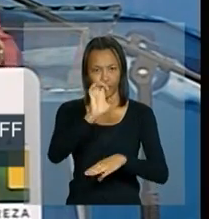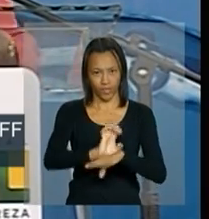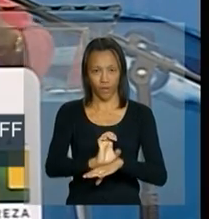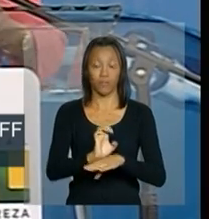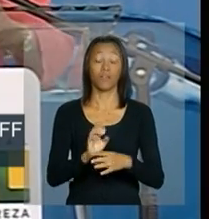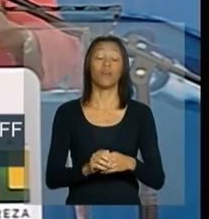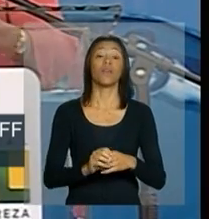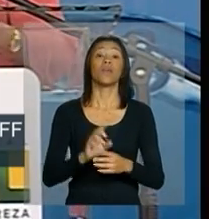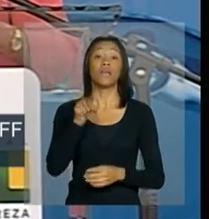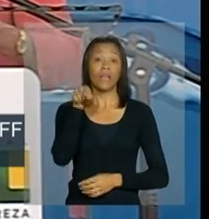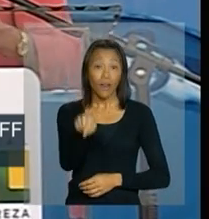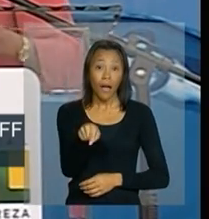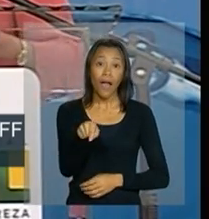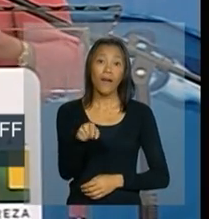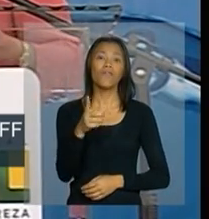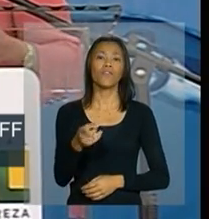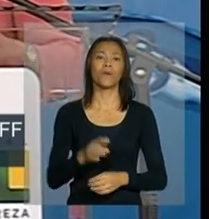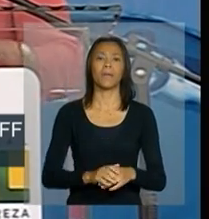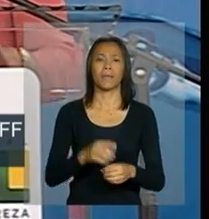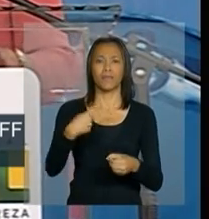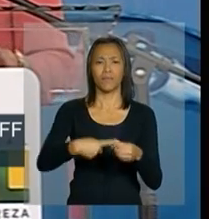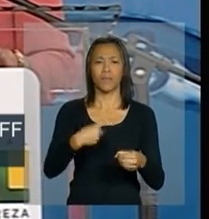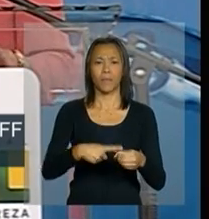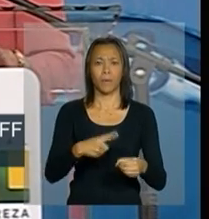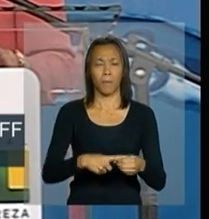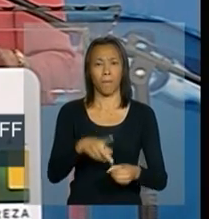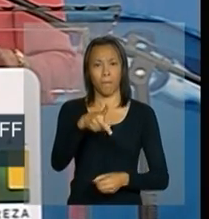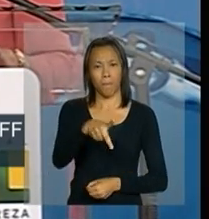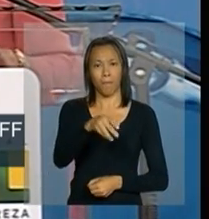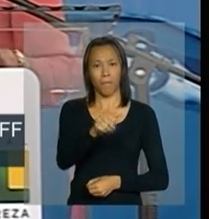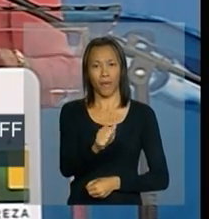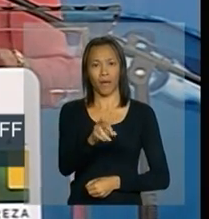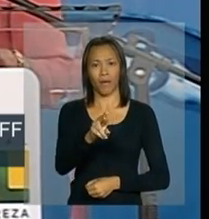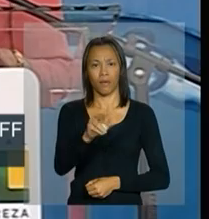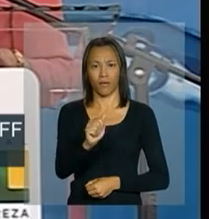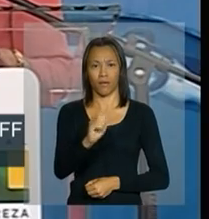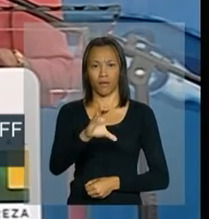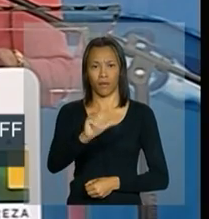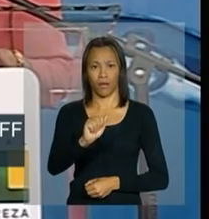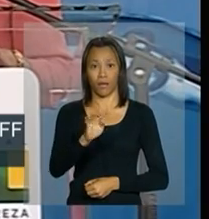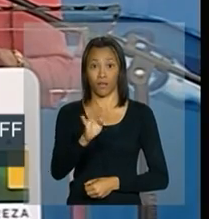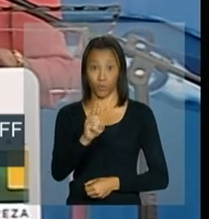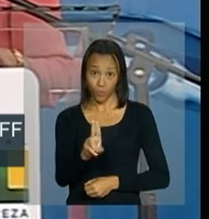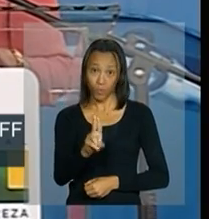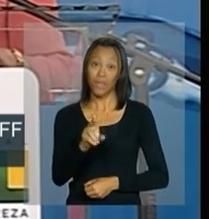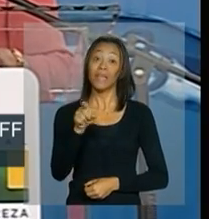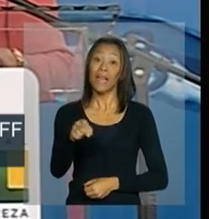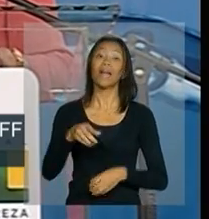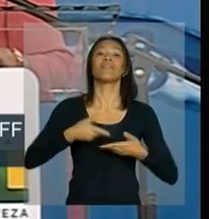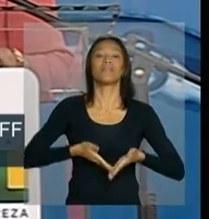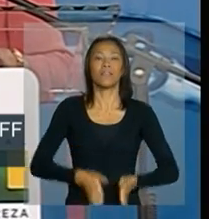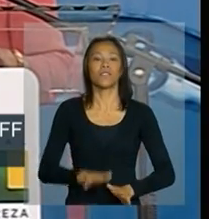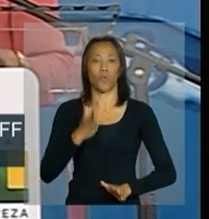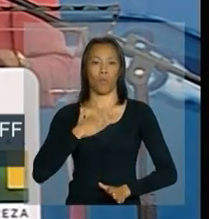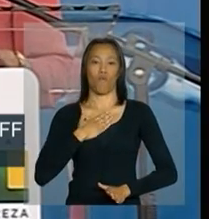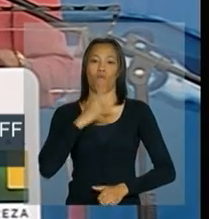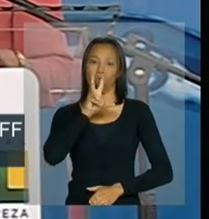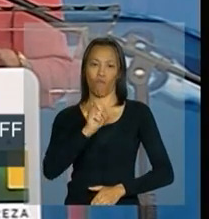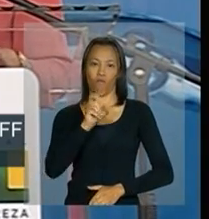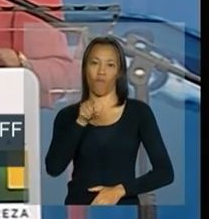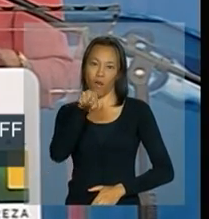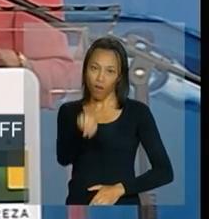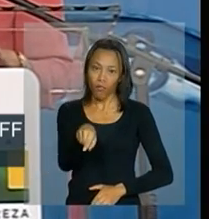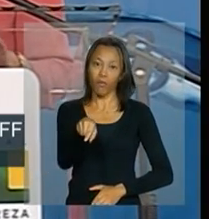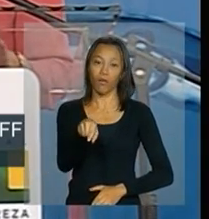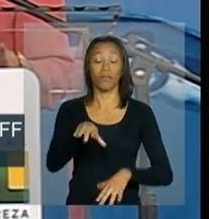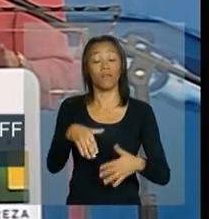morar lá em Paracatu. E aí nasceu meu avô.